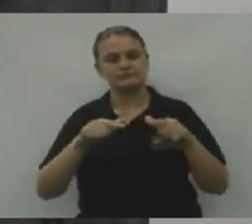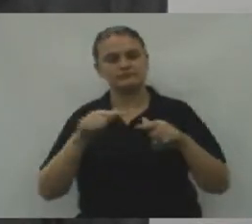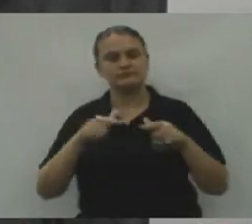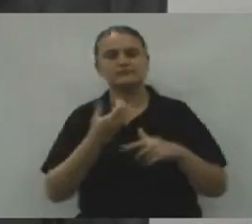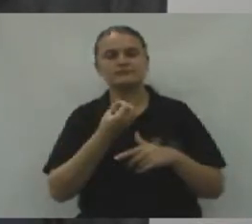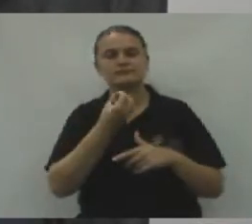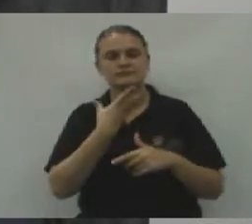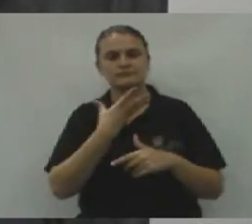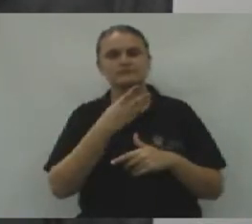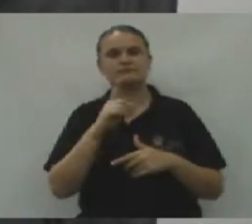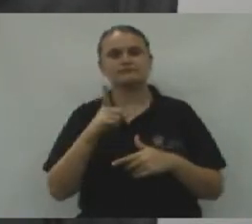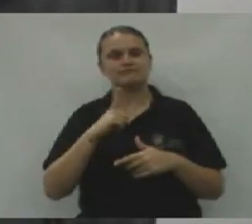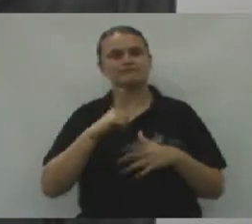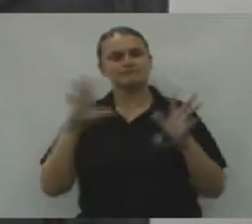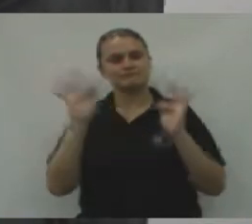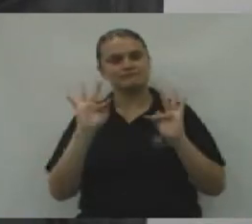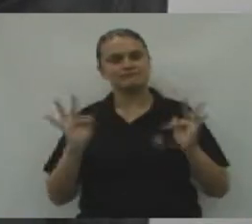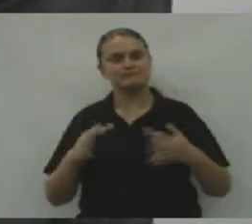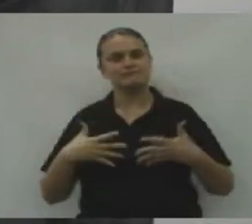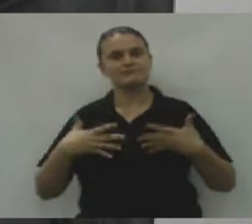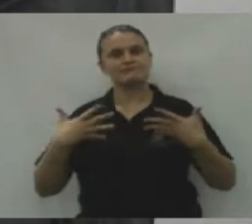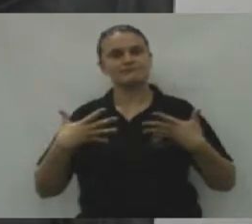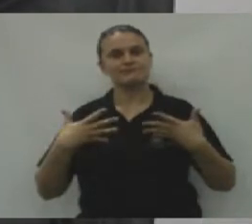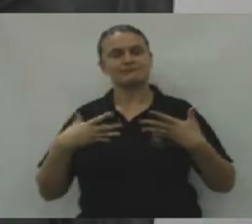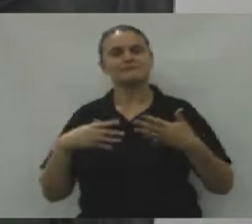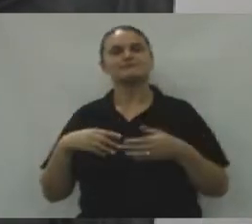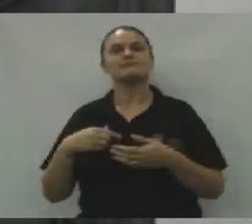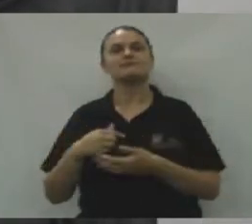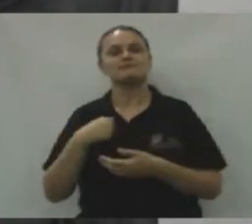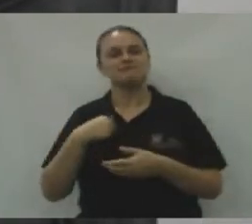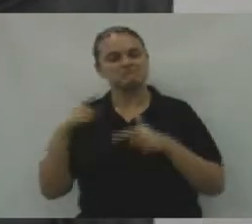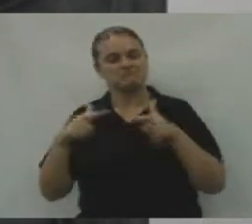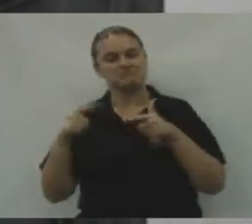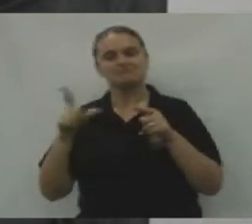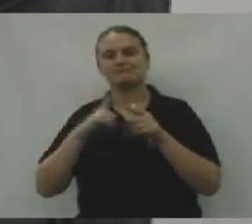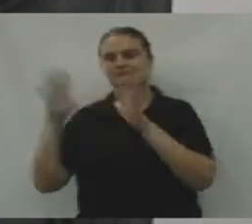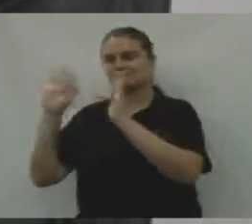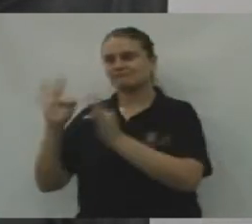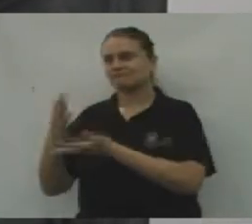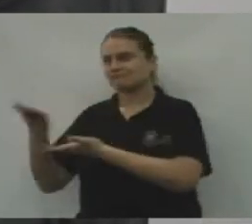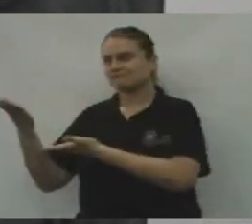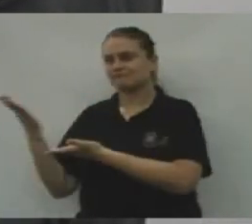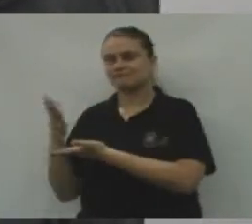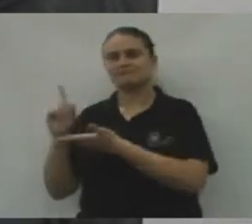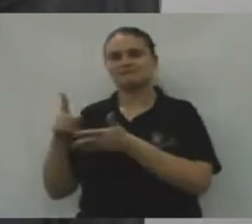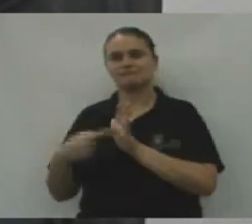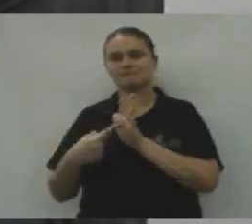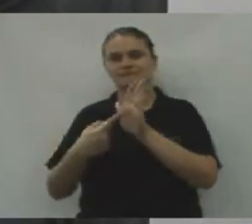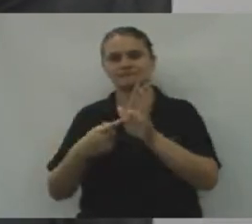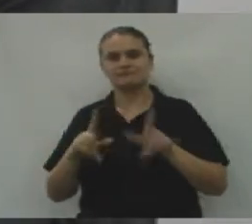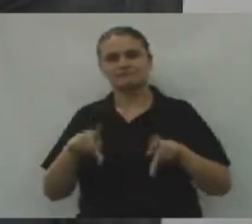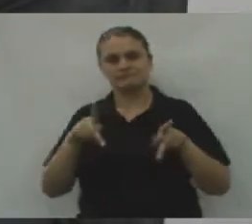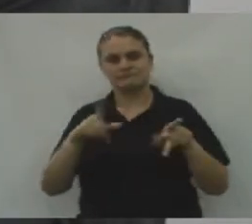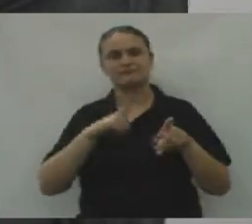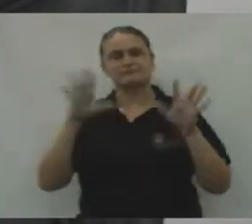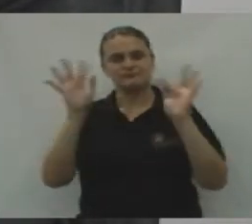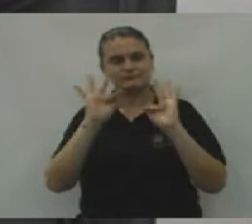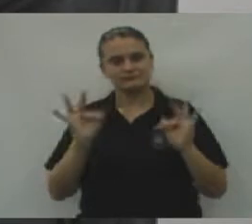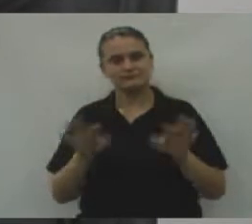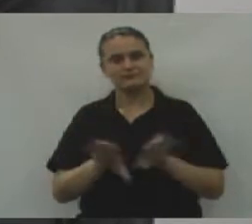fazem com amor. Isso me deixa feliz. Então, fazer parte desse seleto número também de vereadores, representantes do povo aqui. Fico feliz